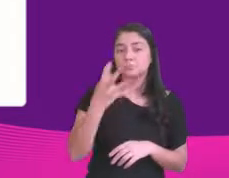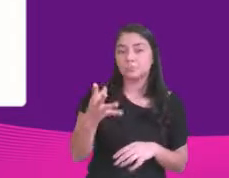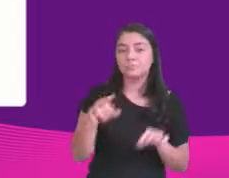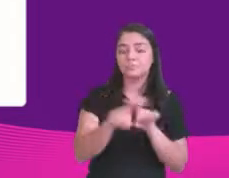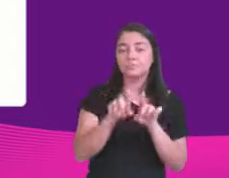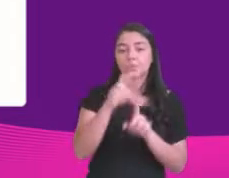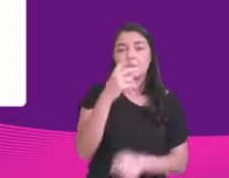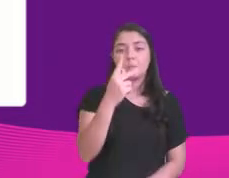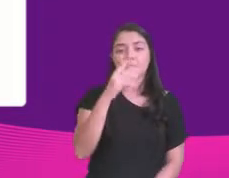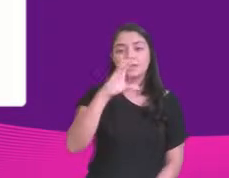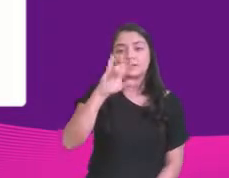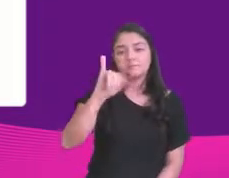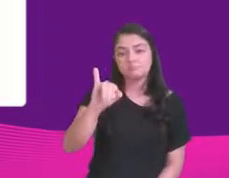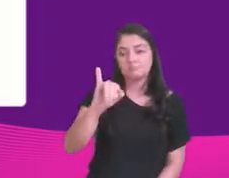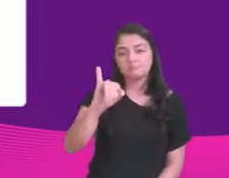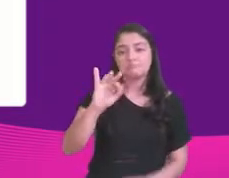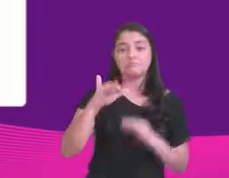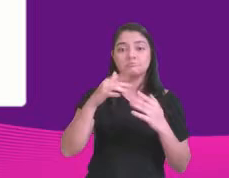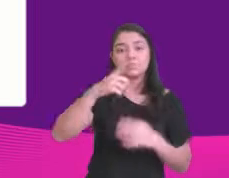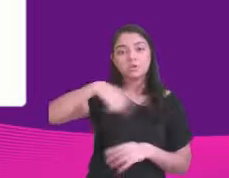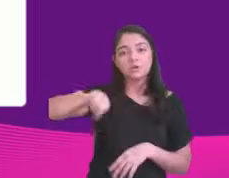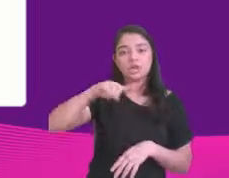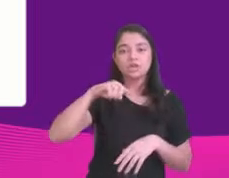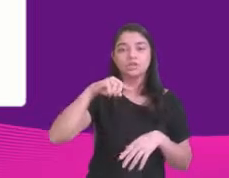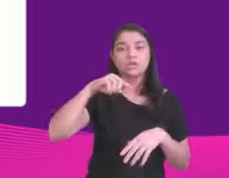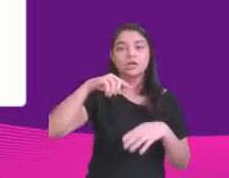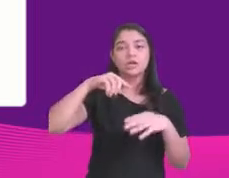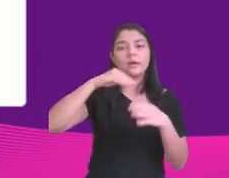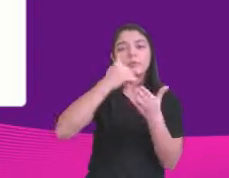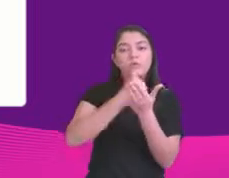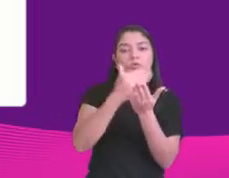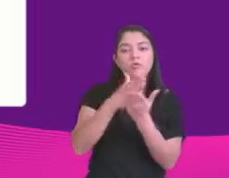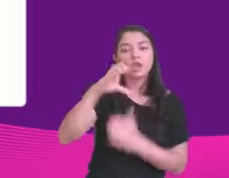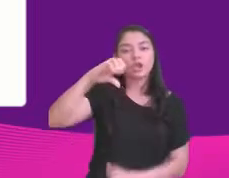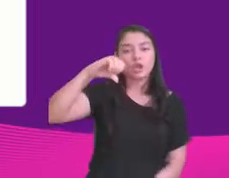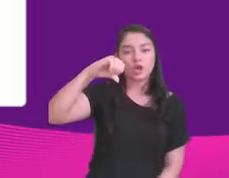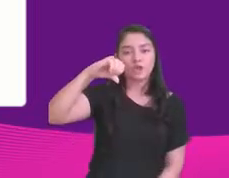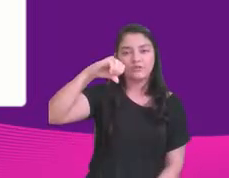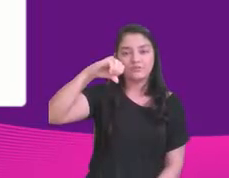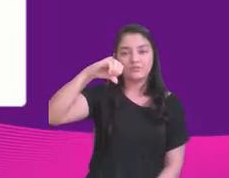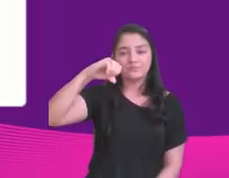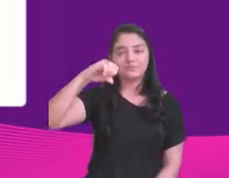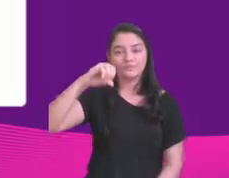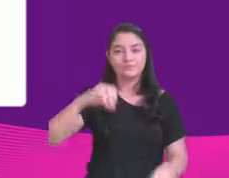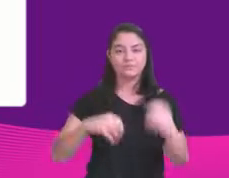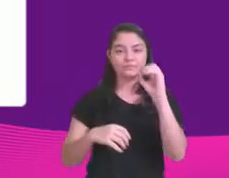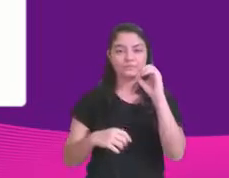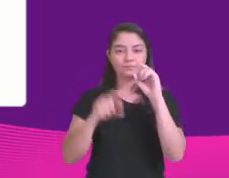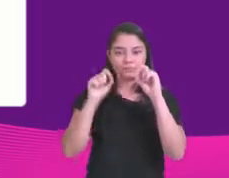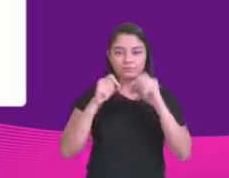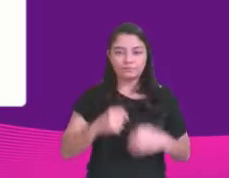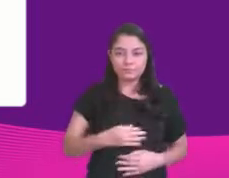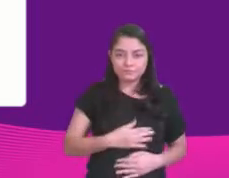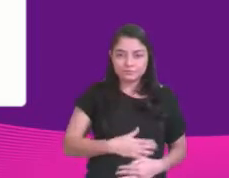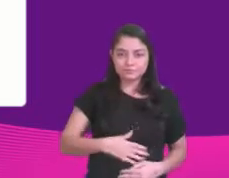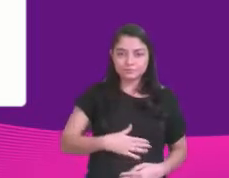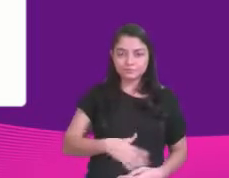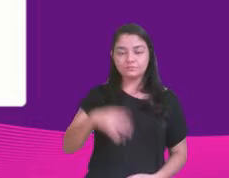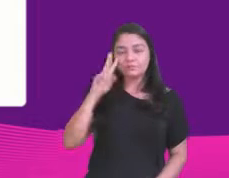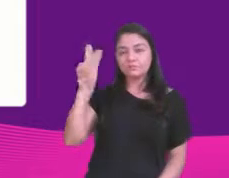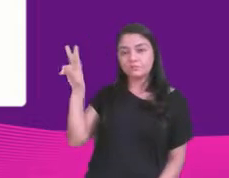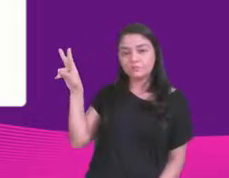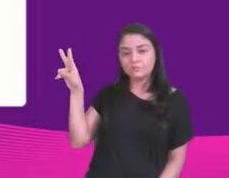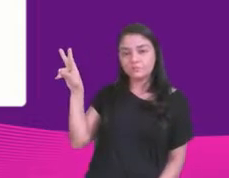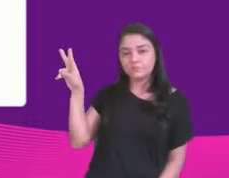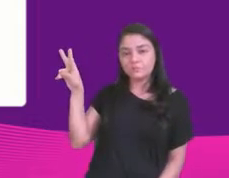a gente divide em 9 quadrantes, o 0 aqui a nível do mesogástrico, subindo, vindo do hipocôndrio